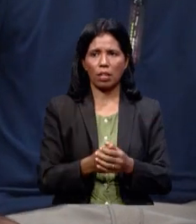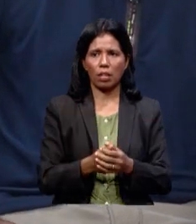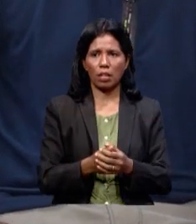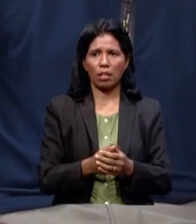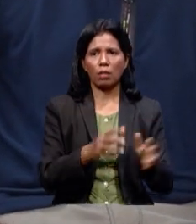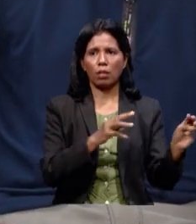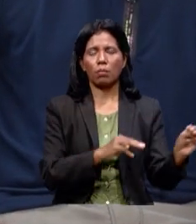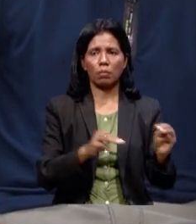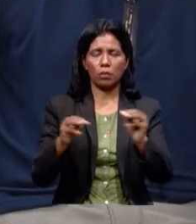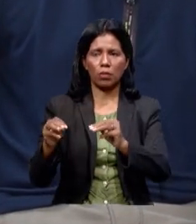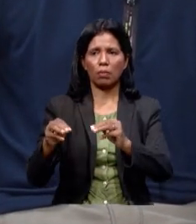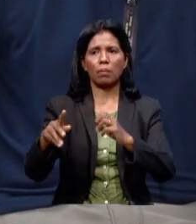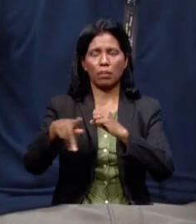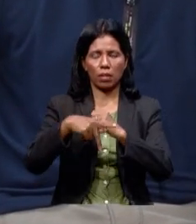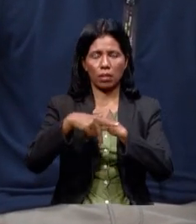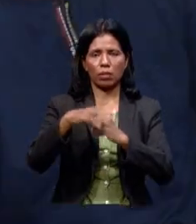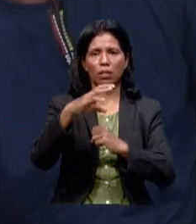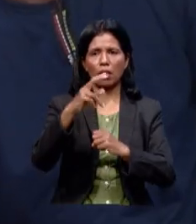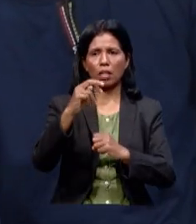ba Partido CNRT.